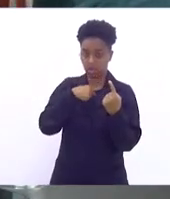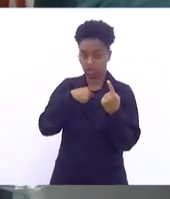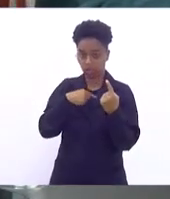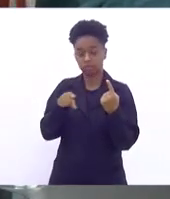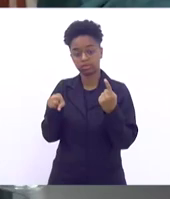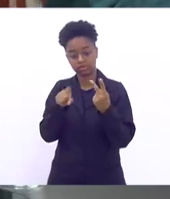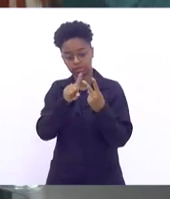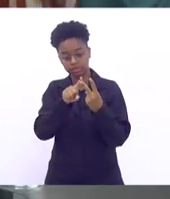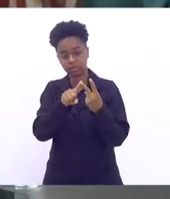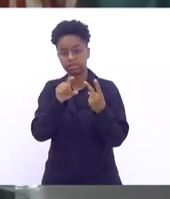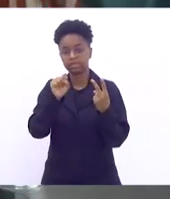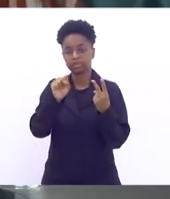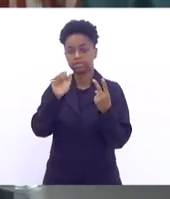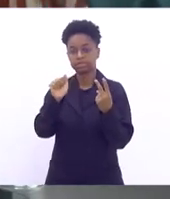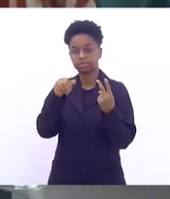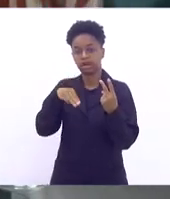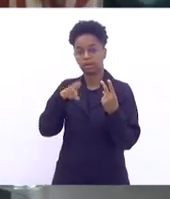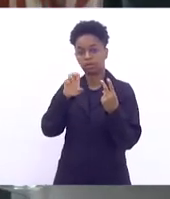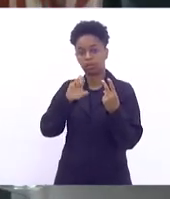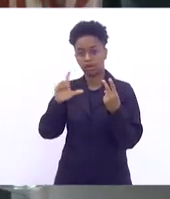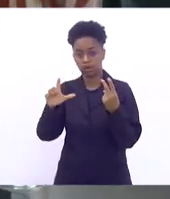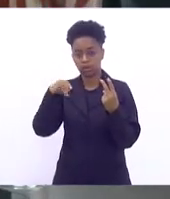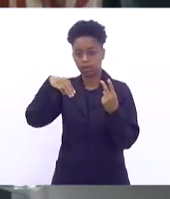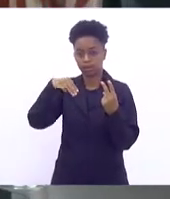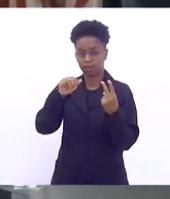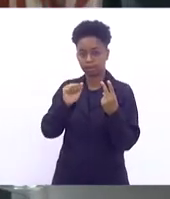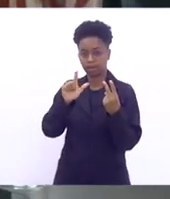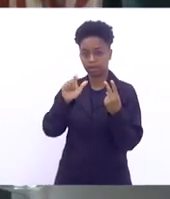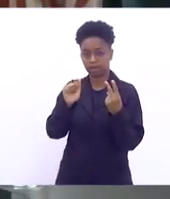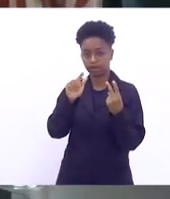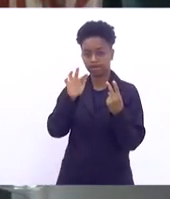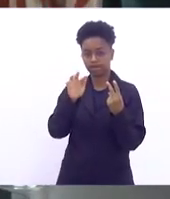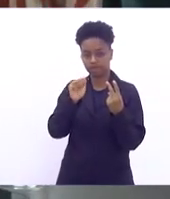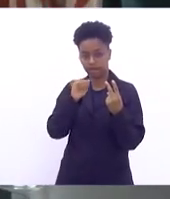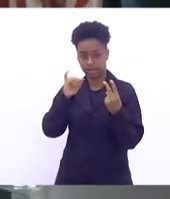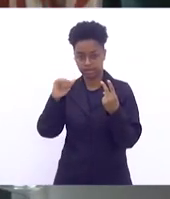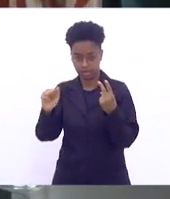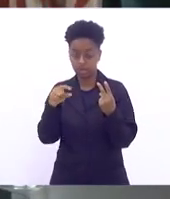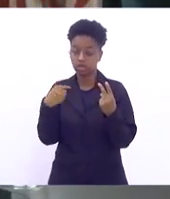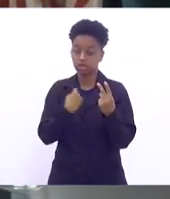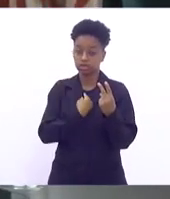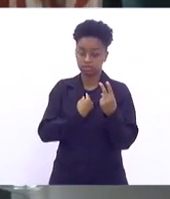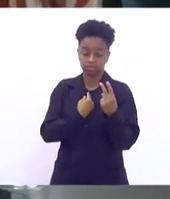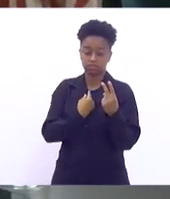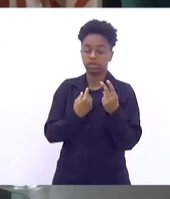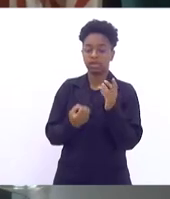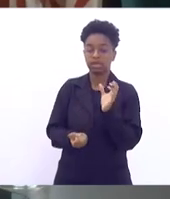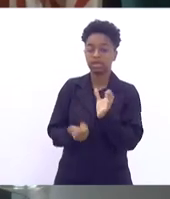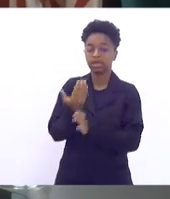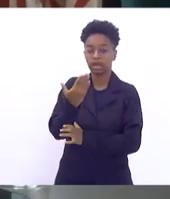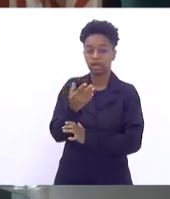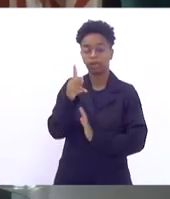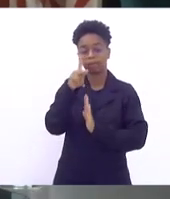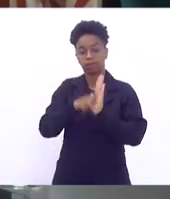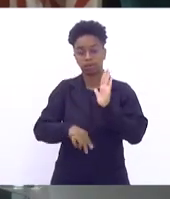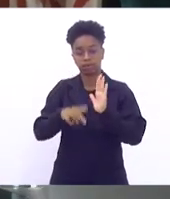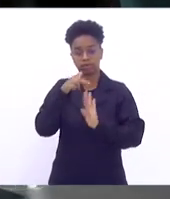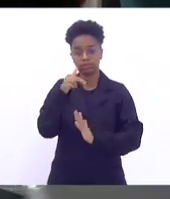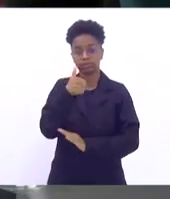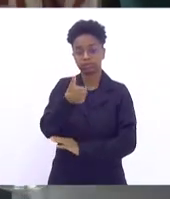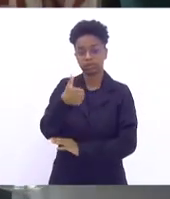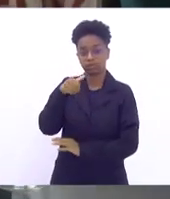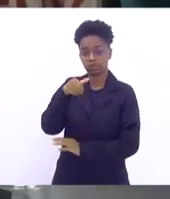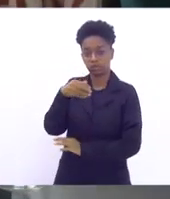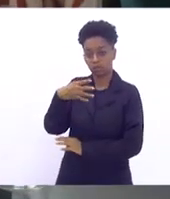Malafaia que é o autor também o projeto de resolução 149 a